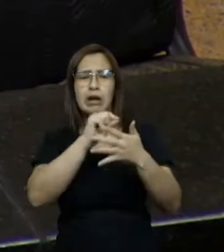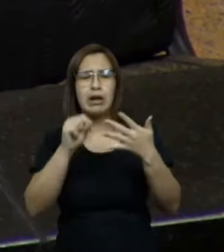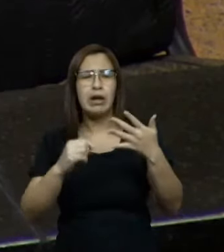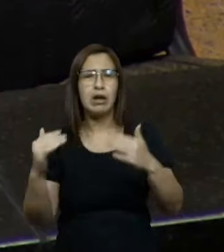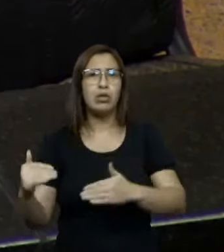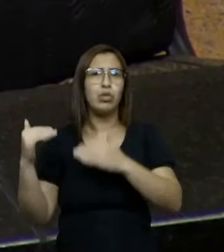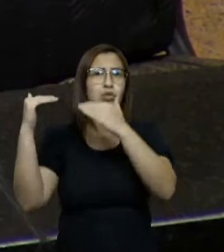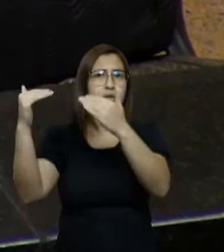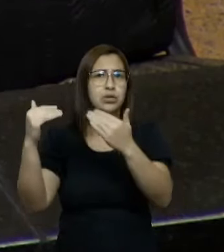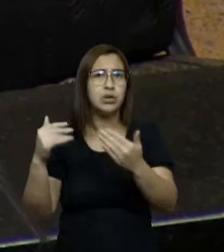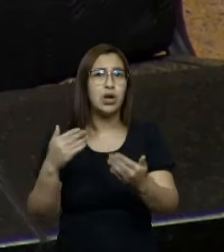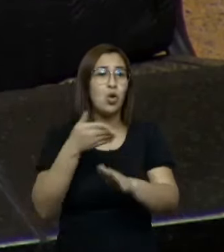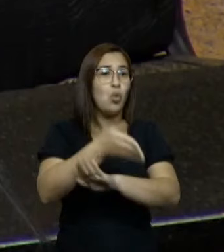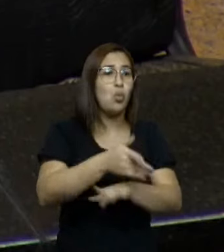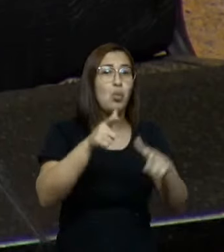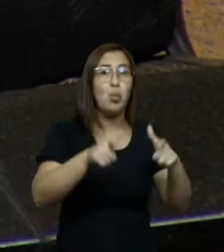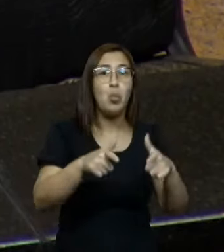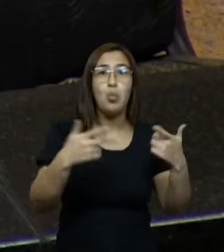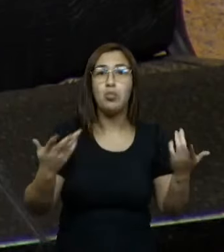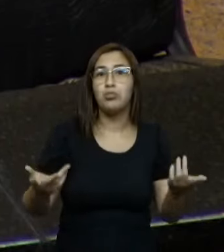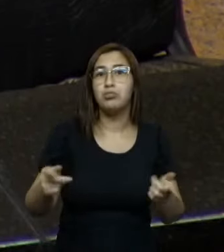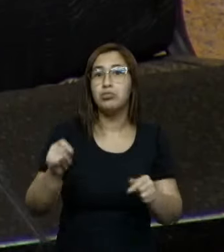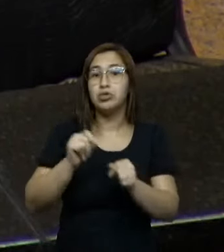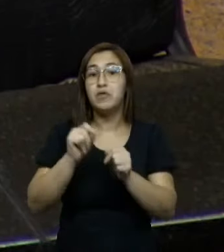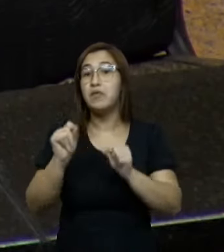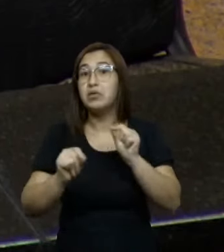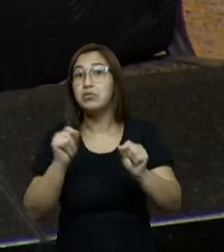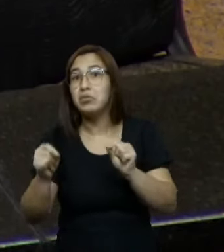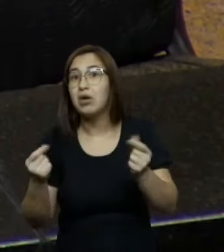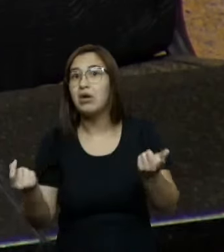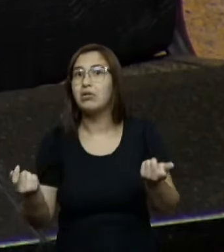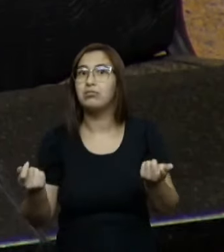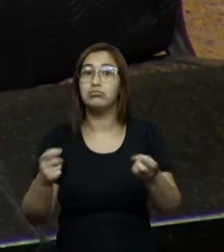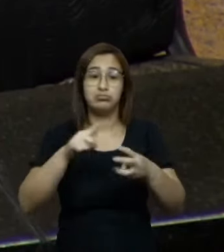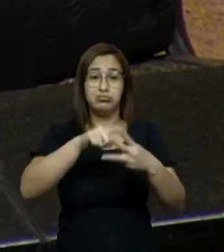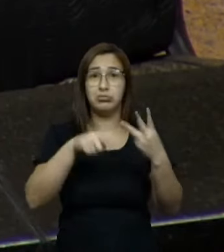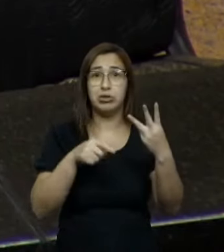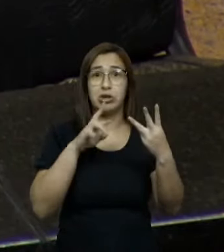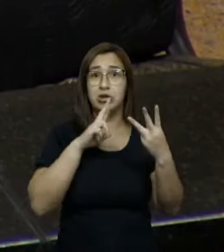e o que foram fazer. É simples, são três perguntinhas básicas, que